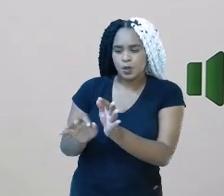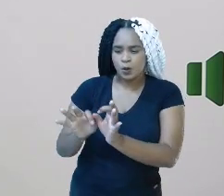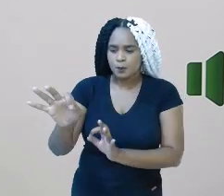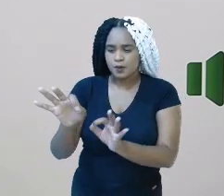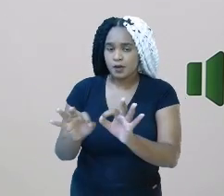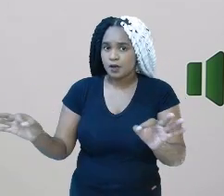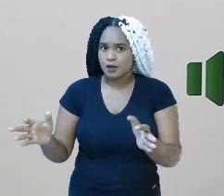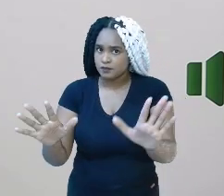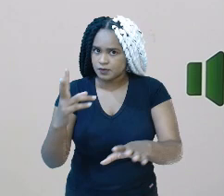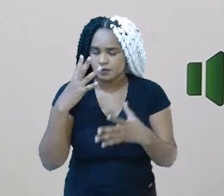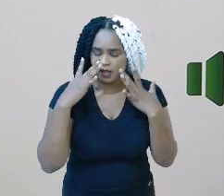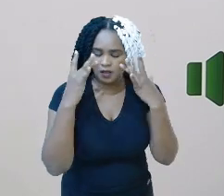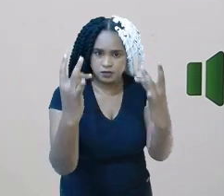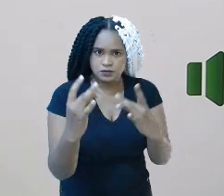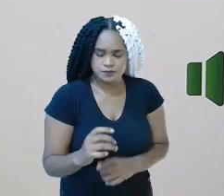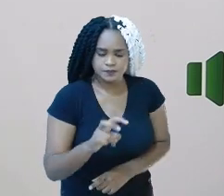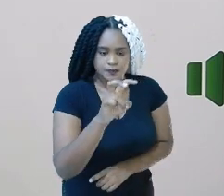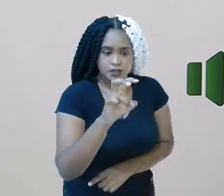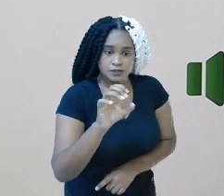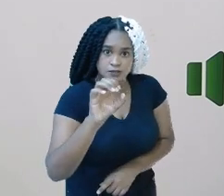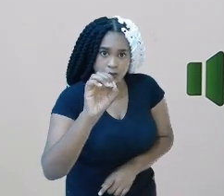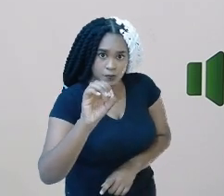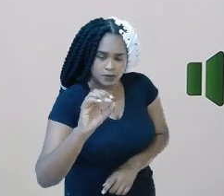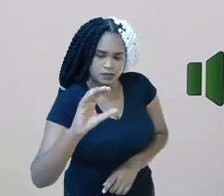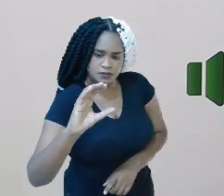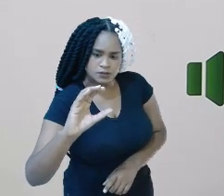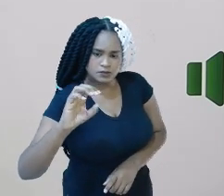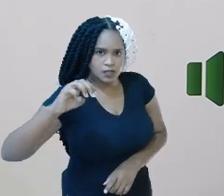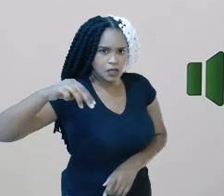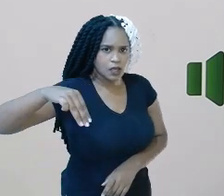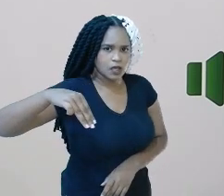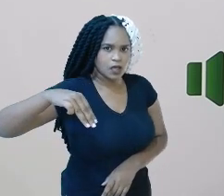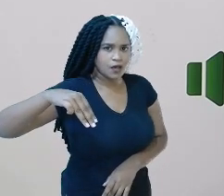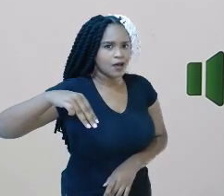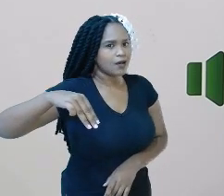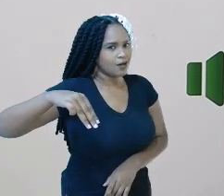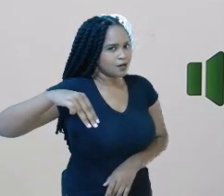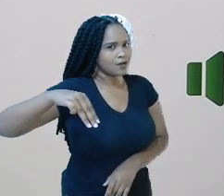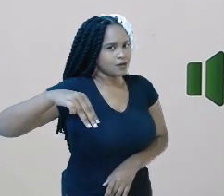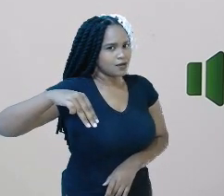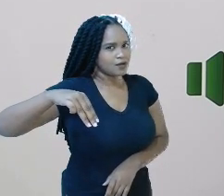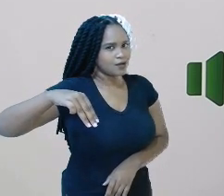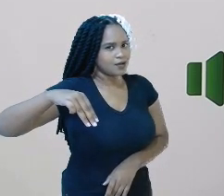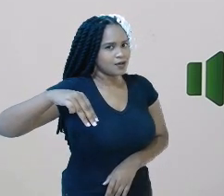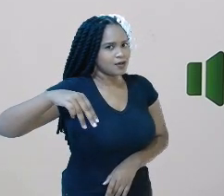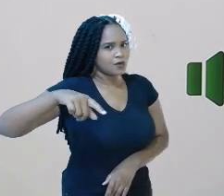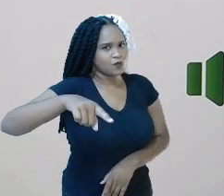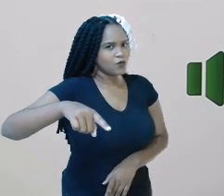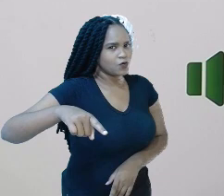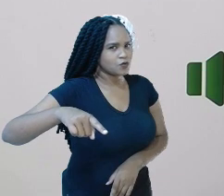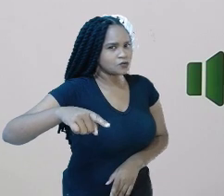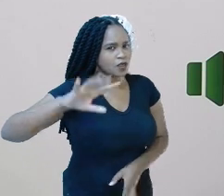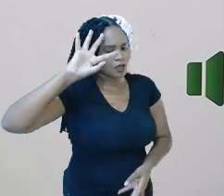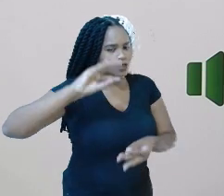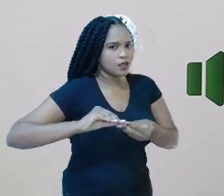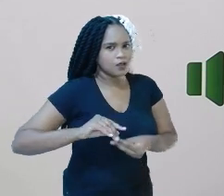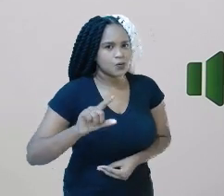preste atenção. 50 centímetros. O que é que vem na sua